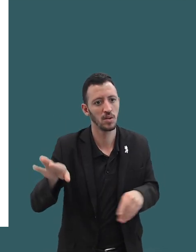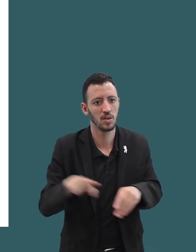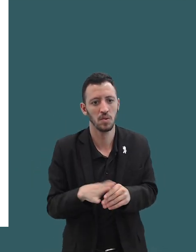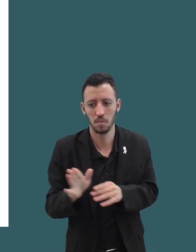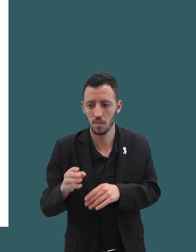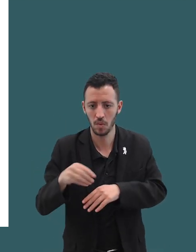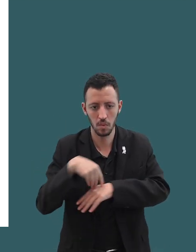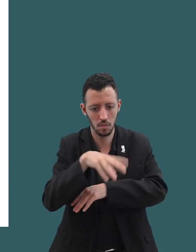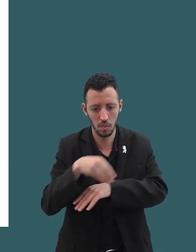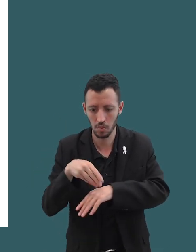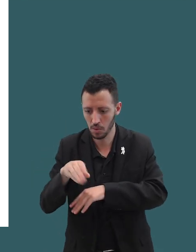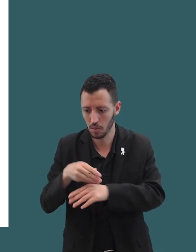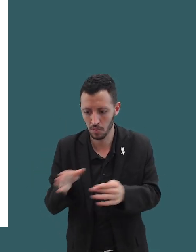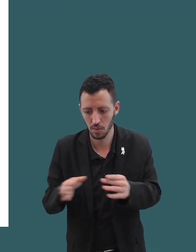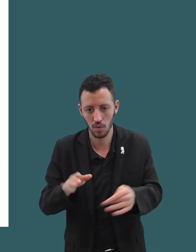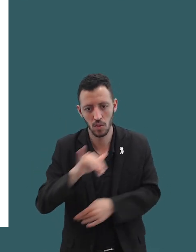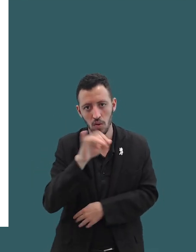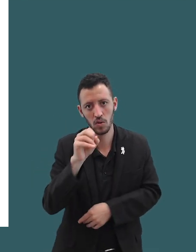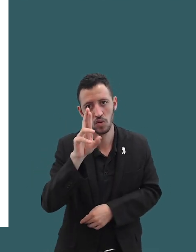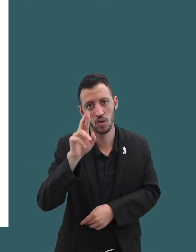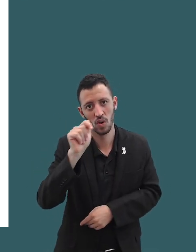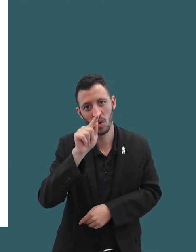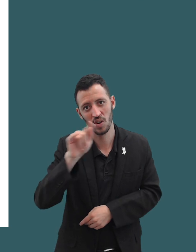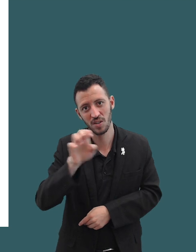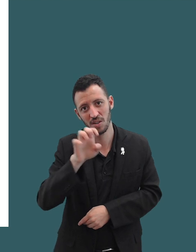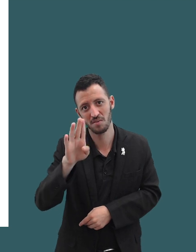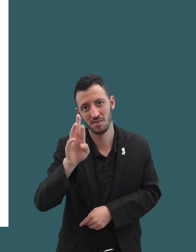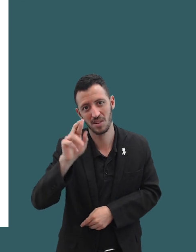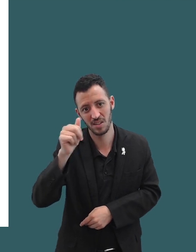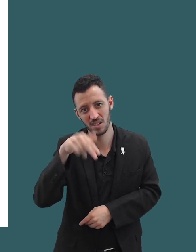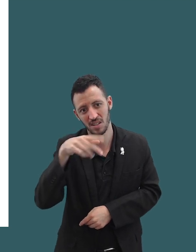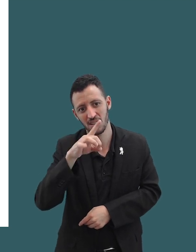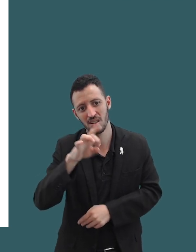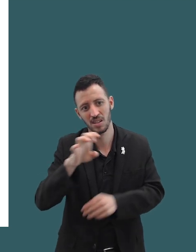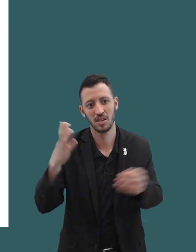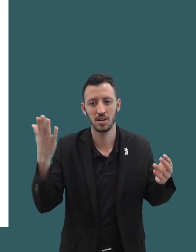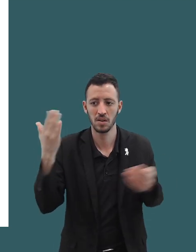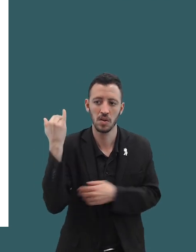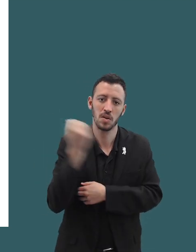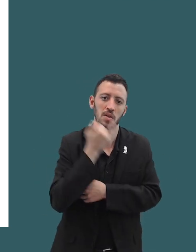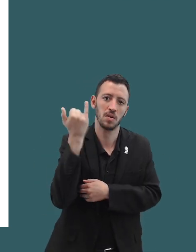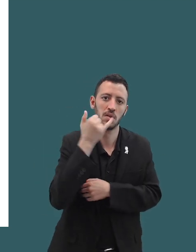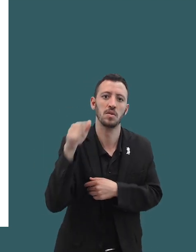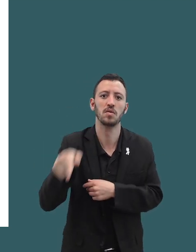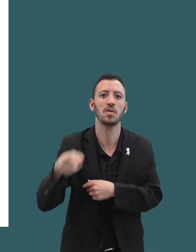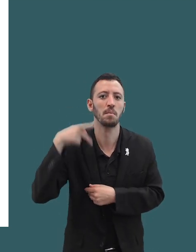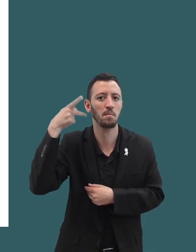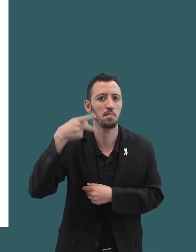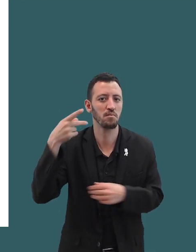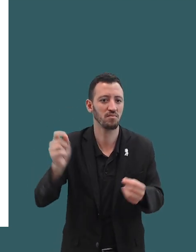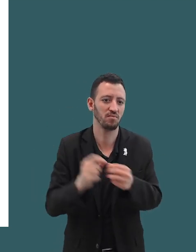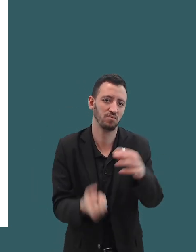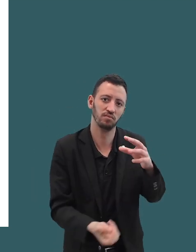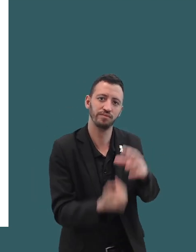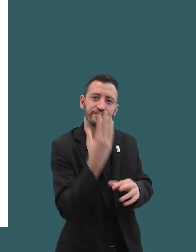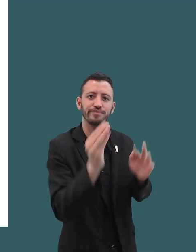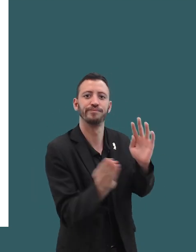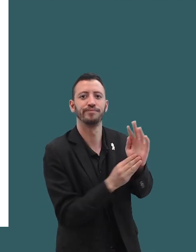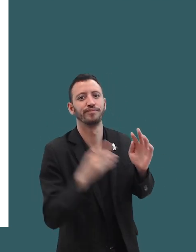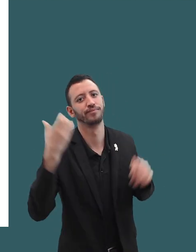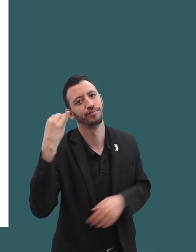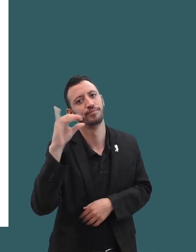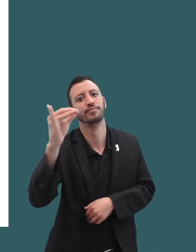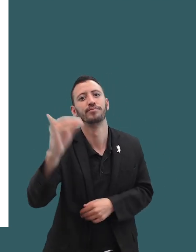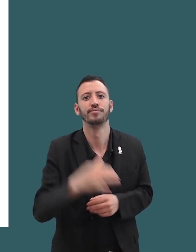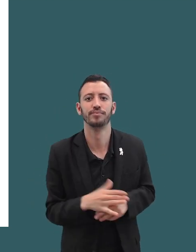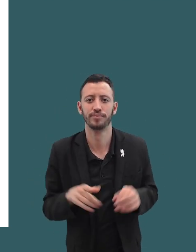midiática, por causa do Jorge Brandt, que eu conheci lá garotinha. Então, é importante a frente parlamentar e fazer o lobby da ciência, né? Eu já